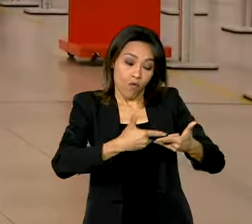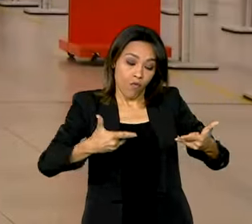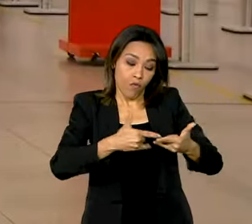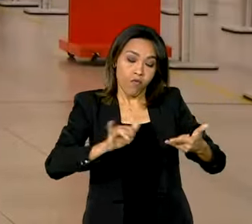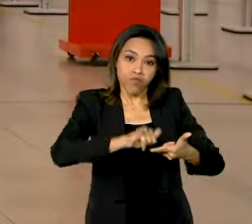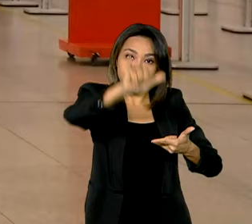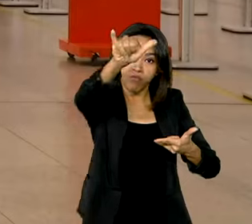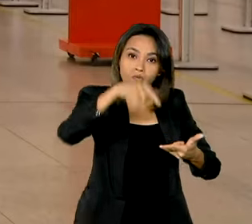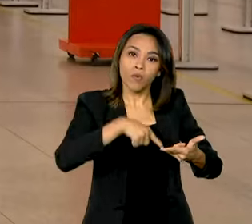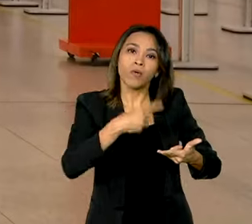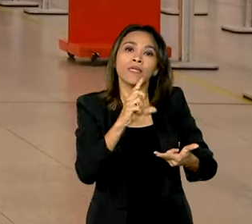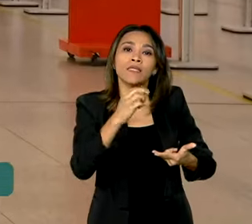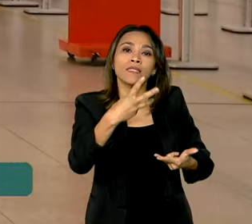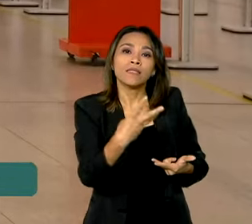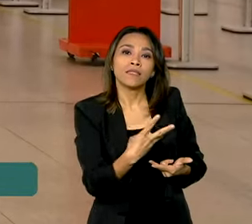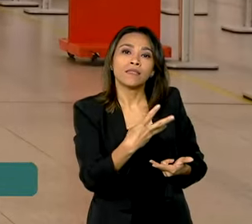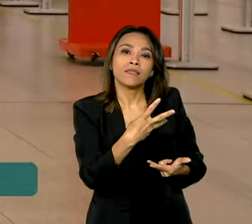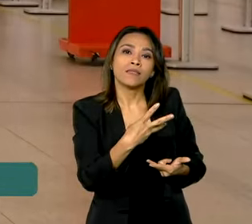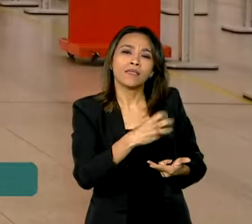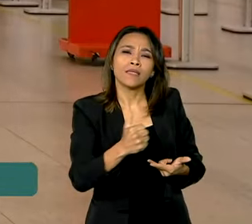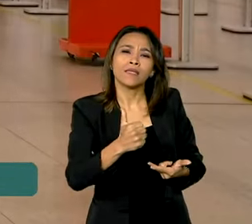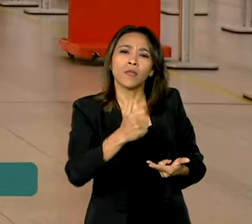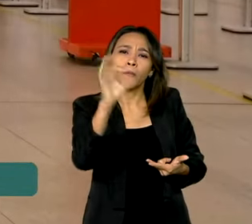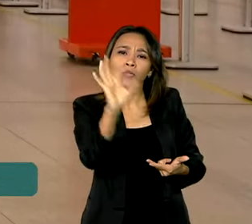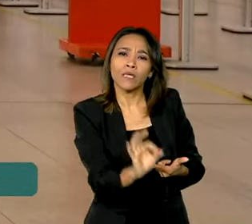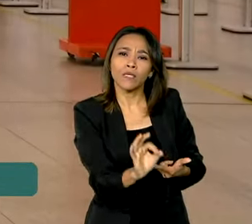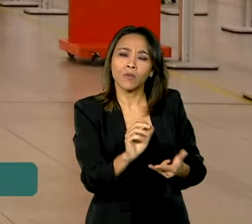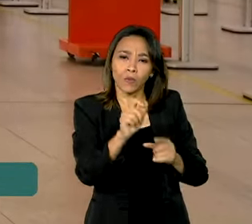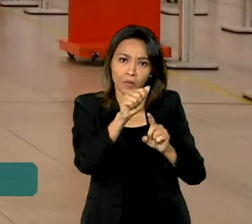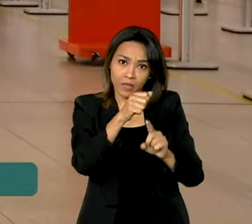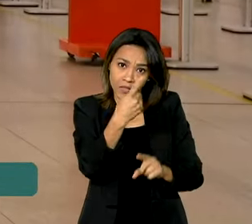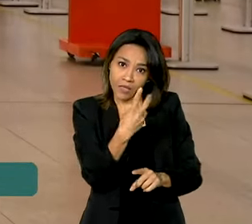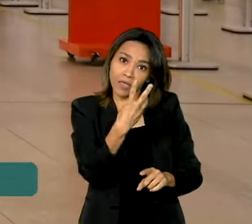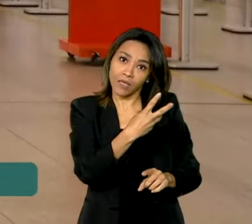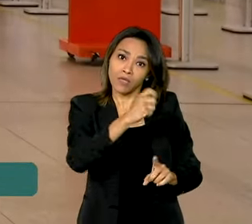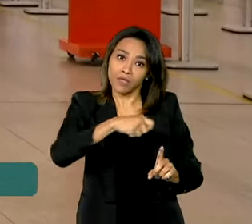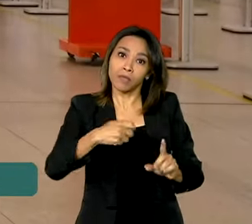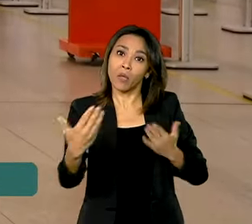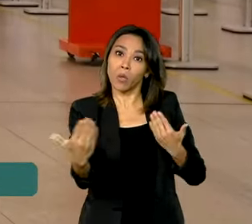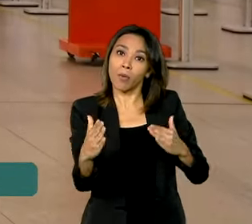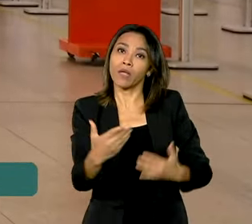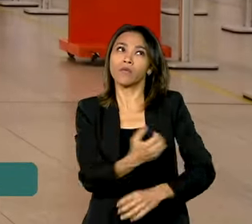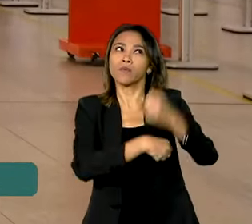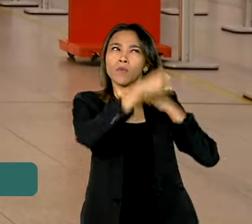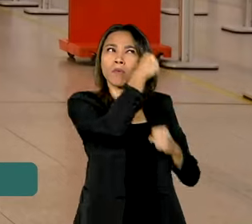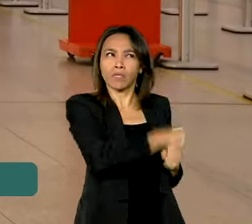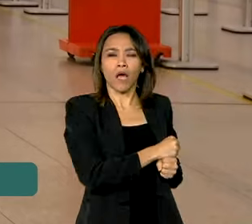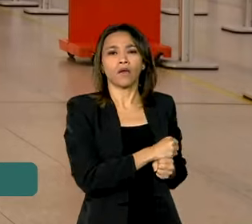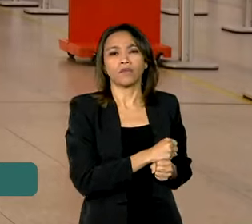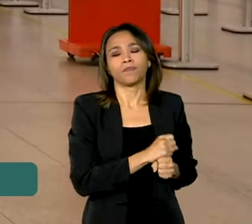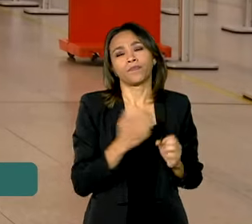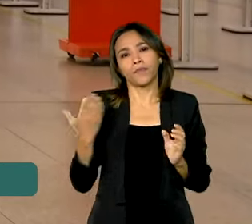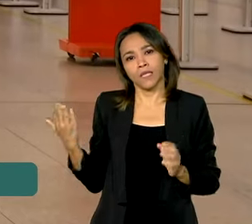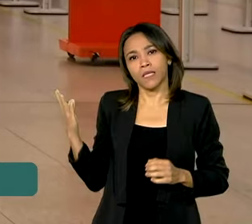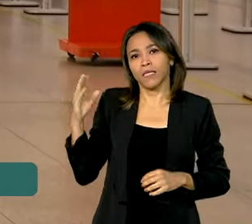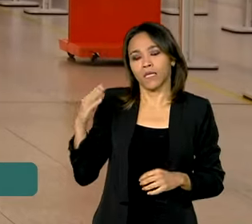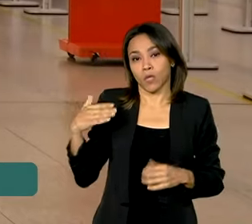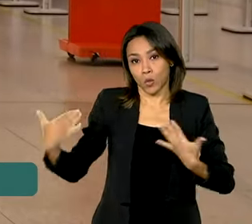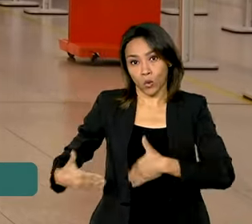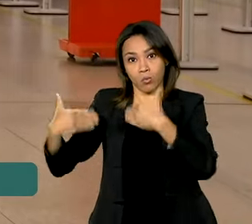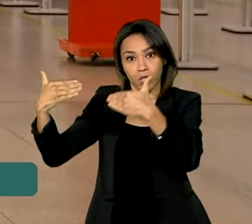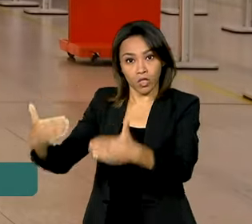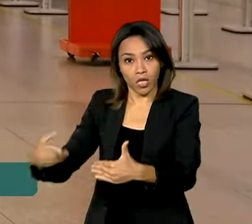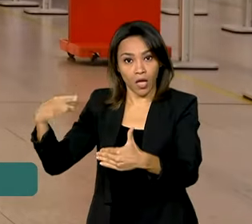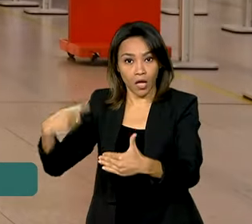31% no primeiro trimestre de 2024, em comparação ao mesmo período do ano passado. E, Roberto, o Ministério